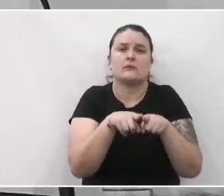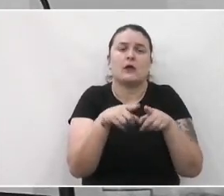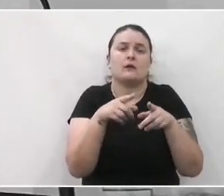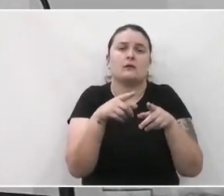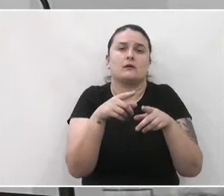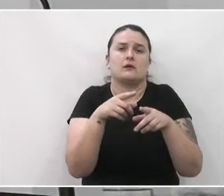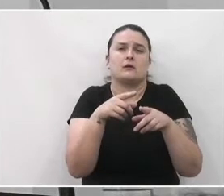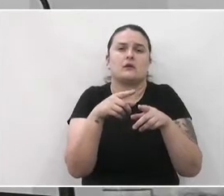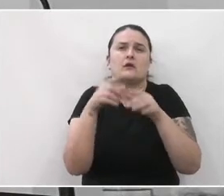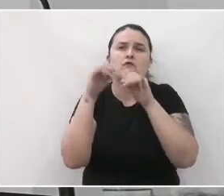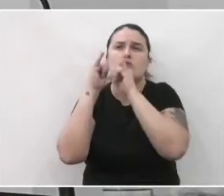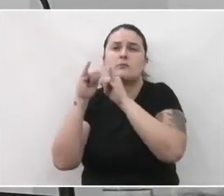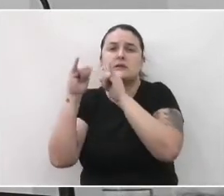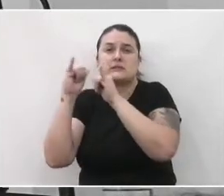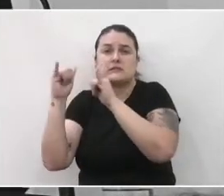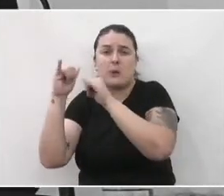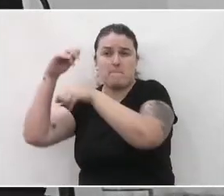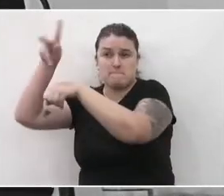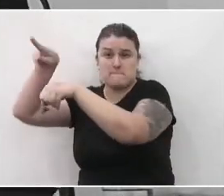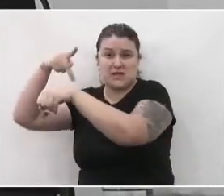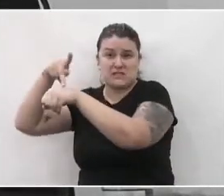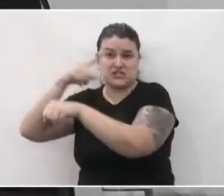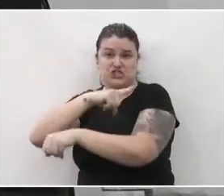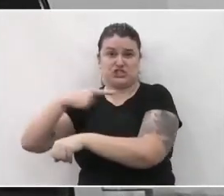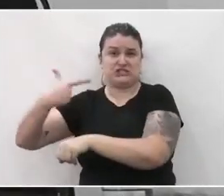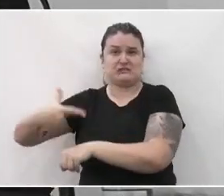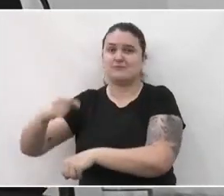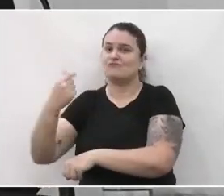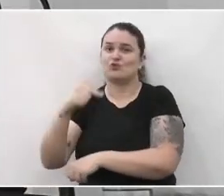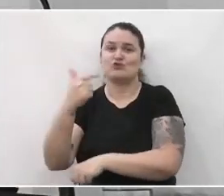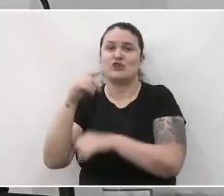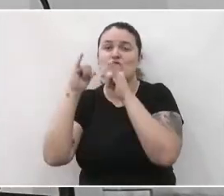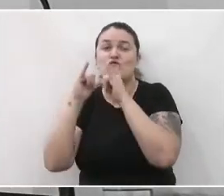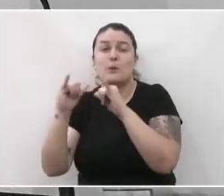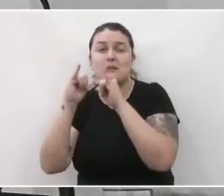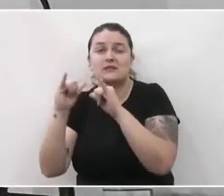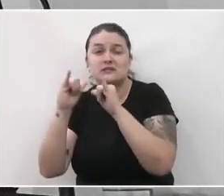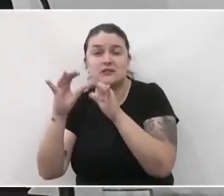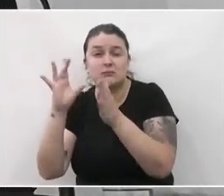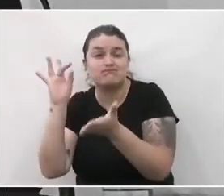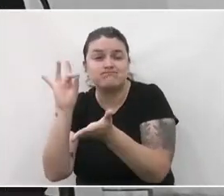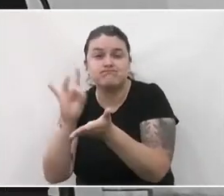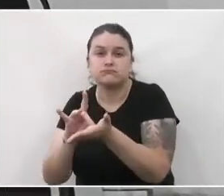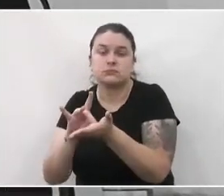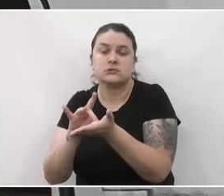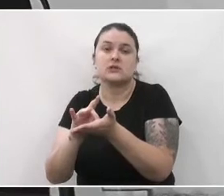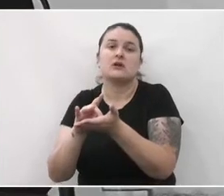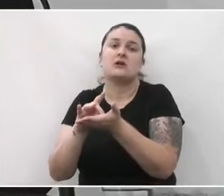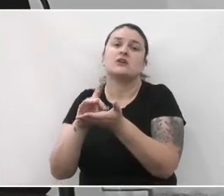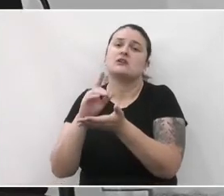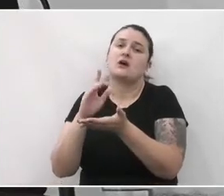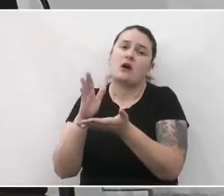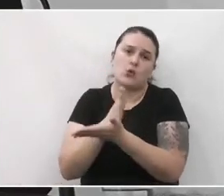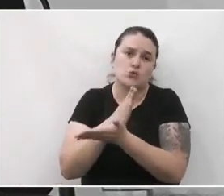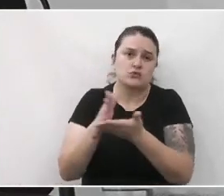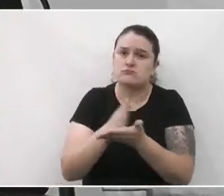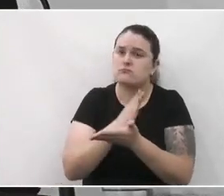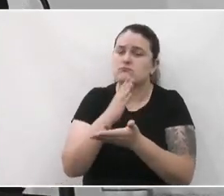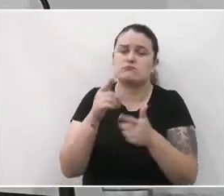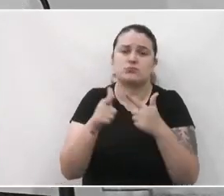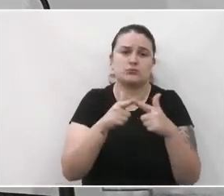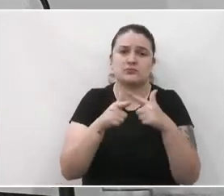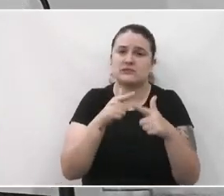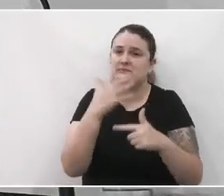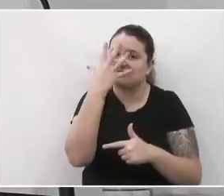informações que vinham da China não eram informações precisas ou precárias, nós tivemos alguns problemas muito sérios